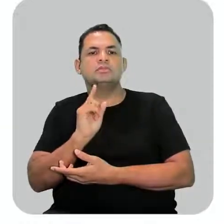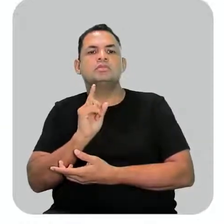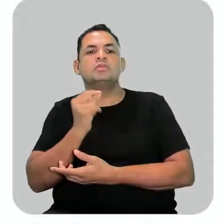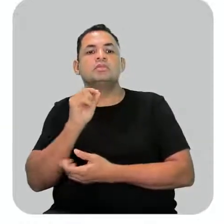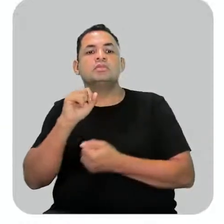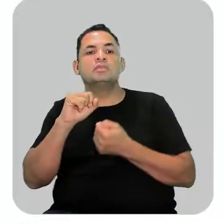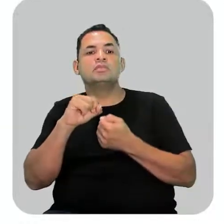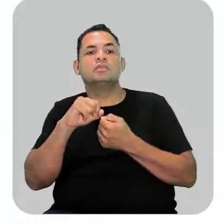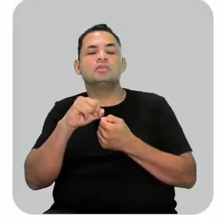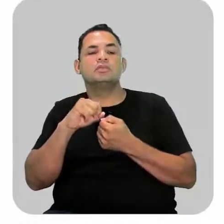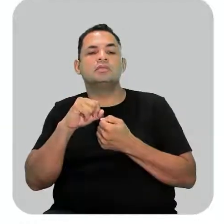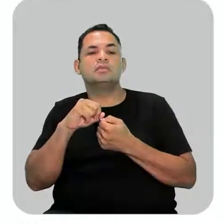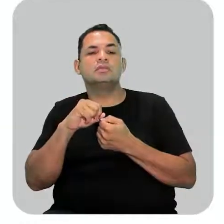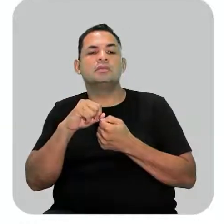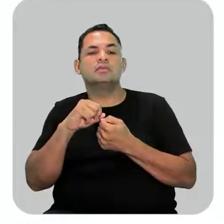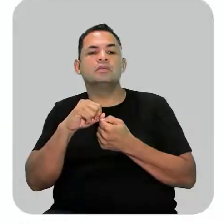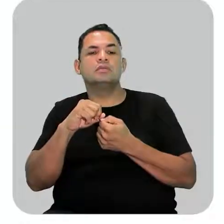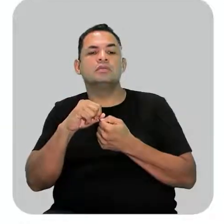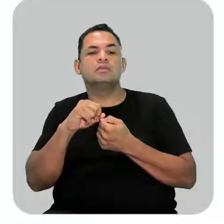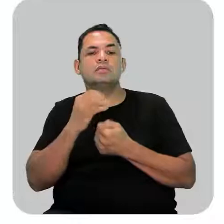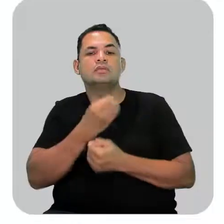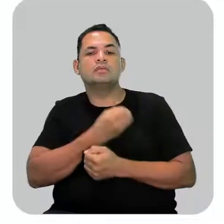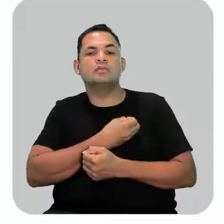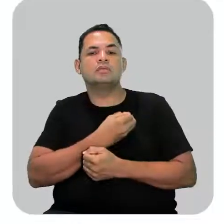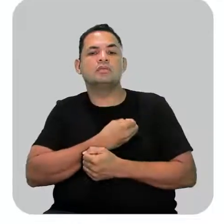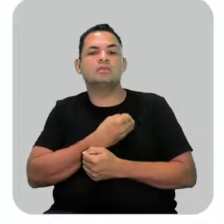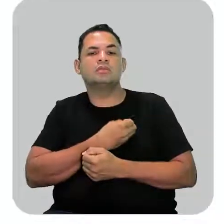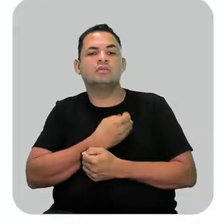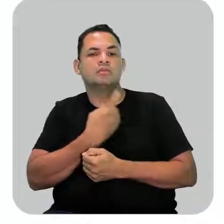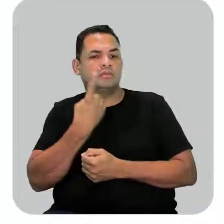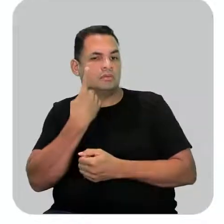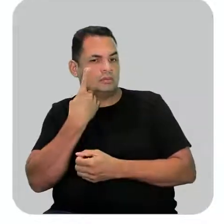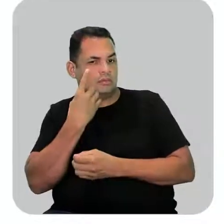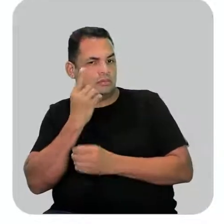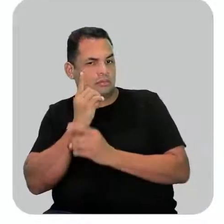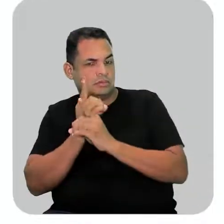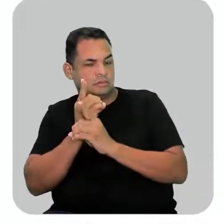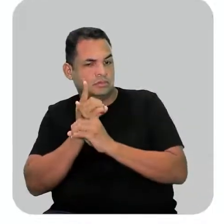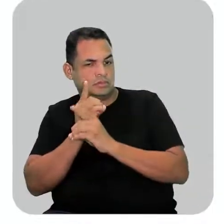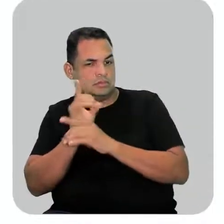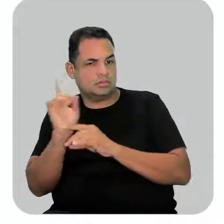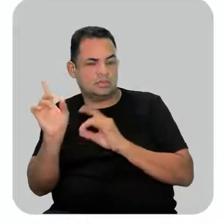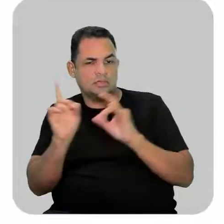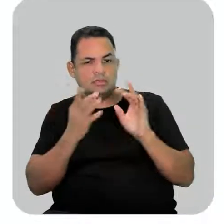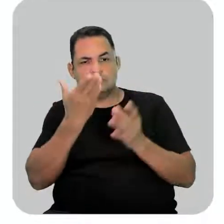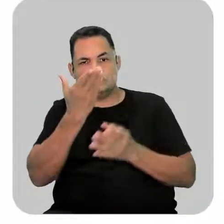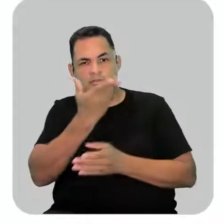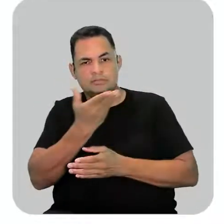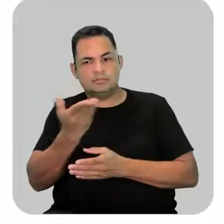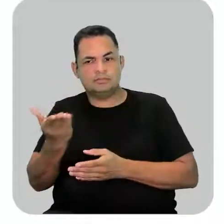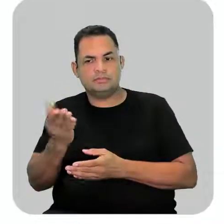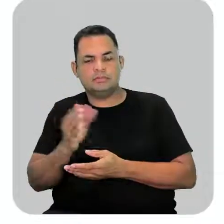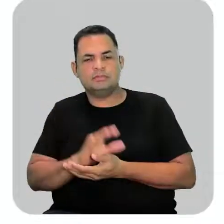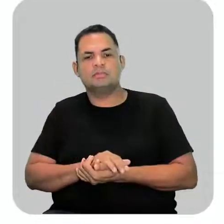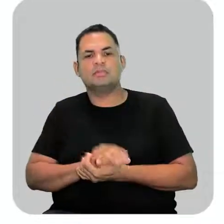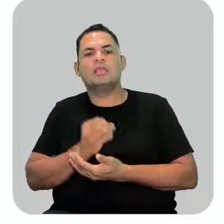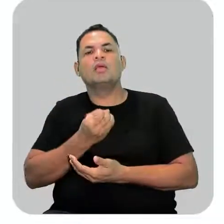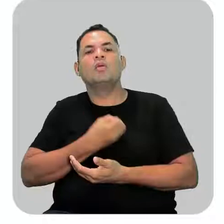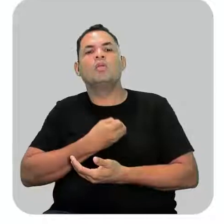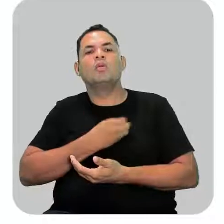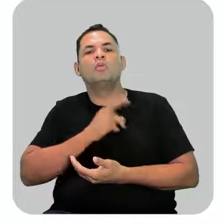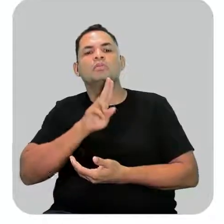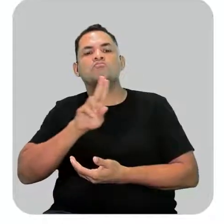gente faz? Você vai numerar para identificar aonde está cada um deles. E vai dar um